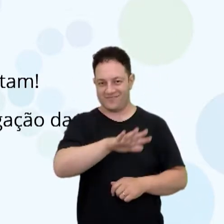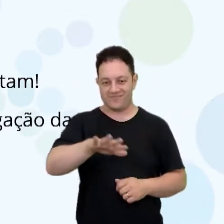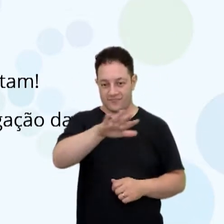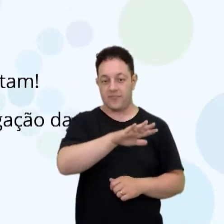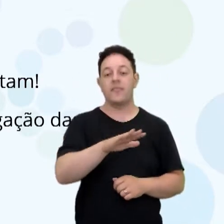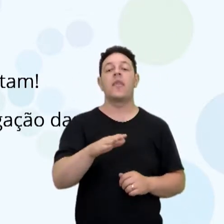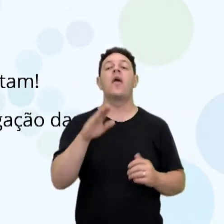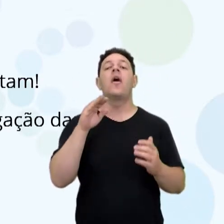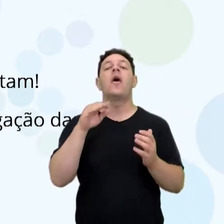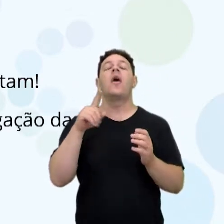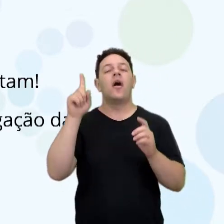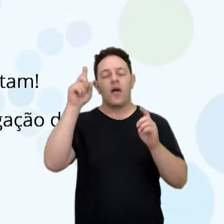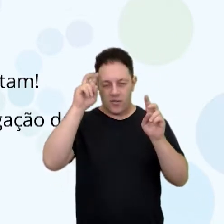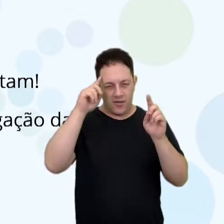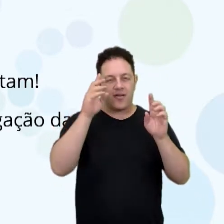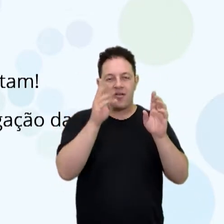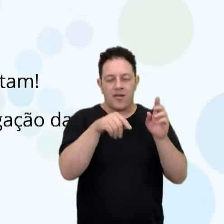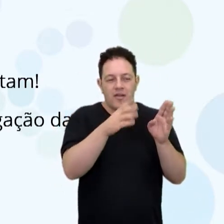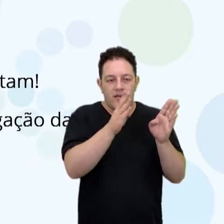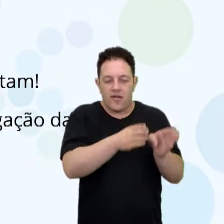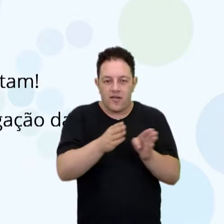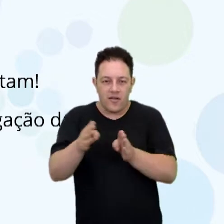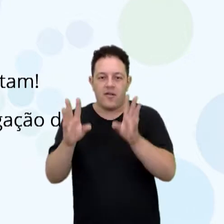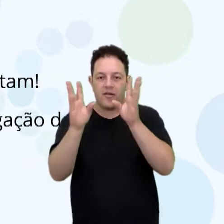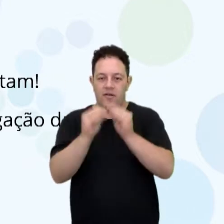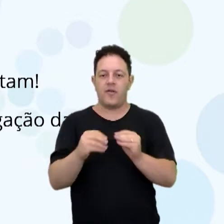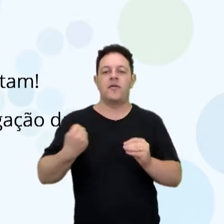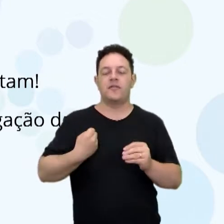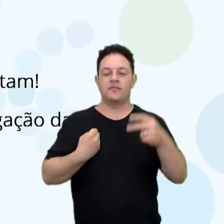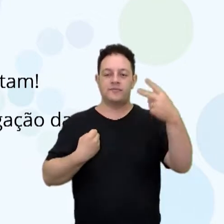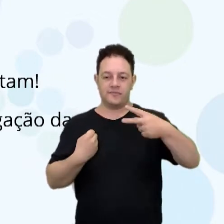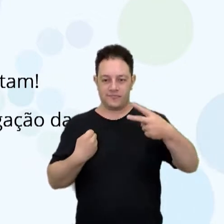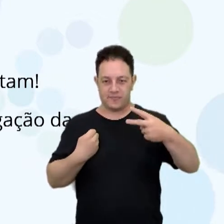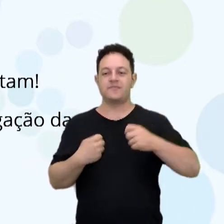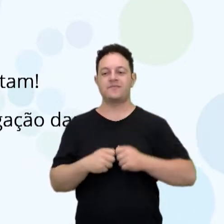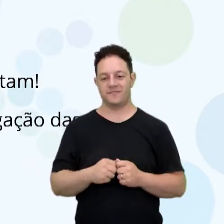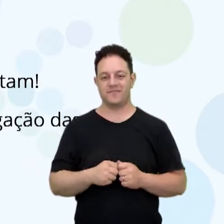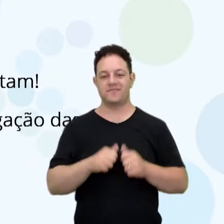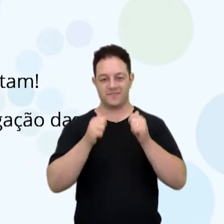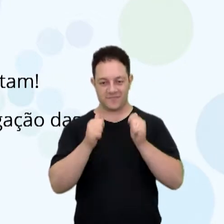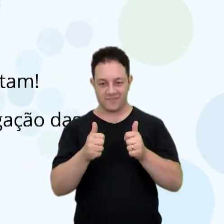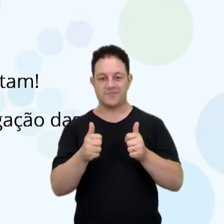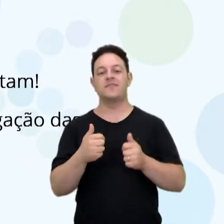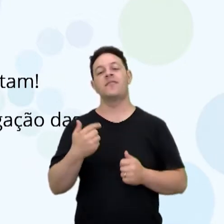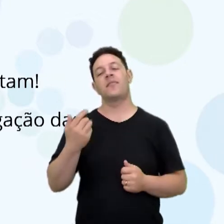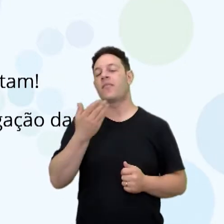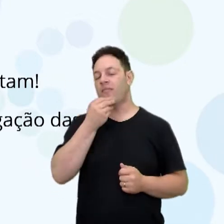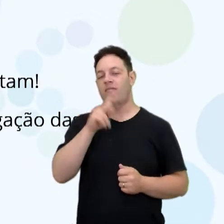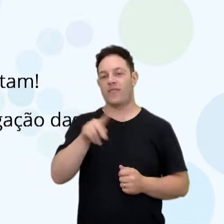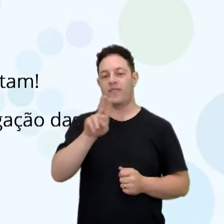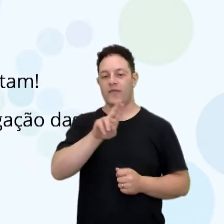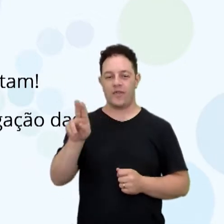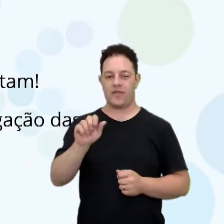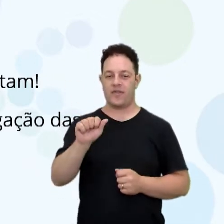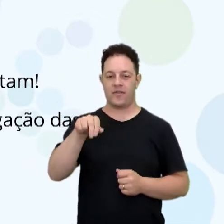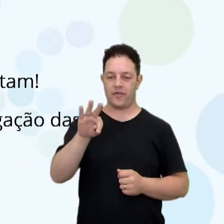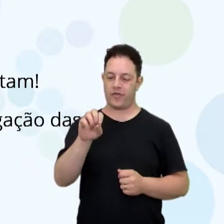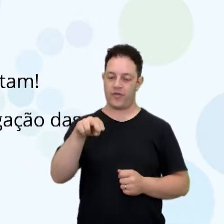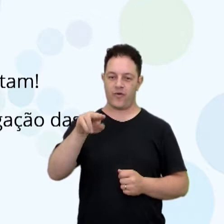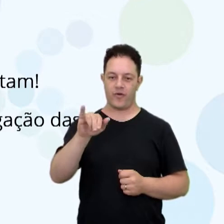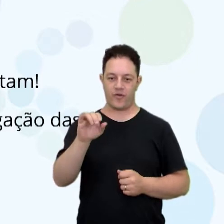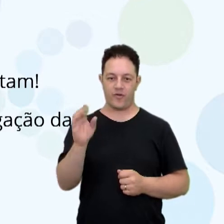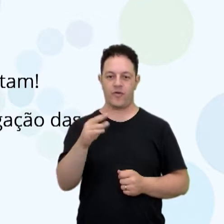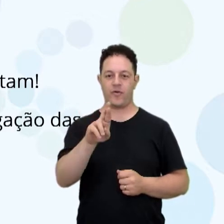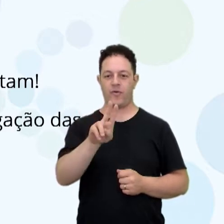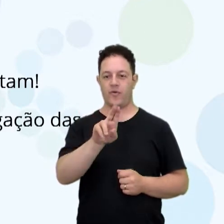vocês, sistematização 2. Lembrando que eu sou o professor Antônio Russo Júnior, sou professor de